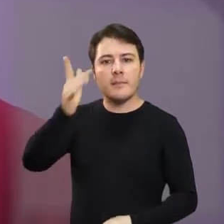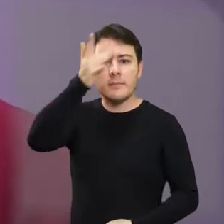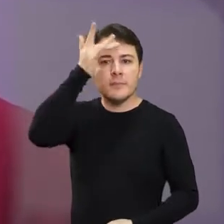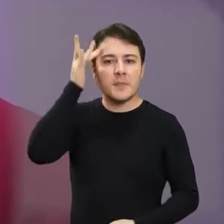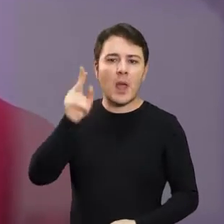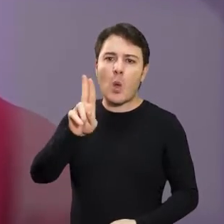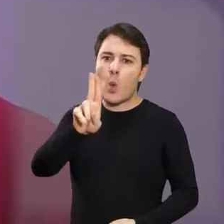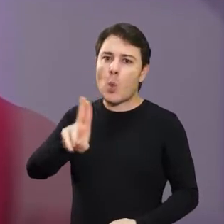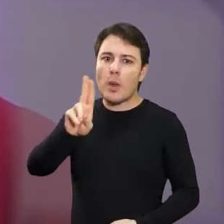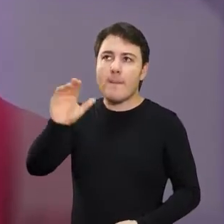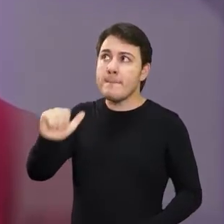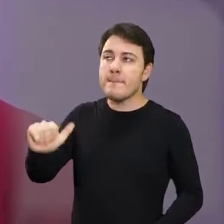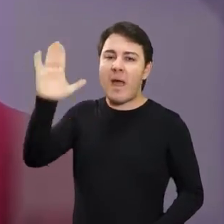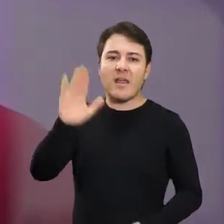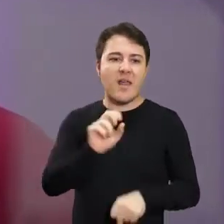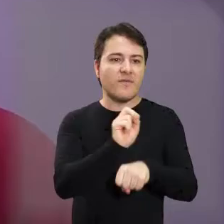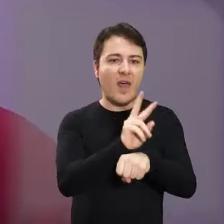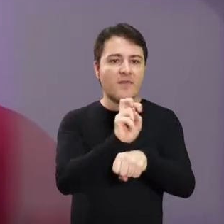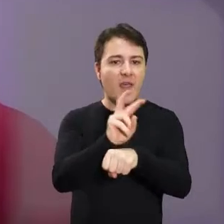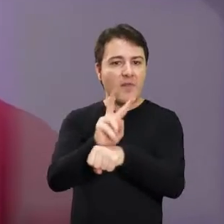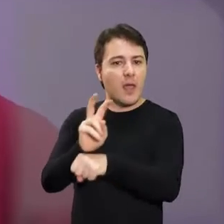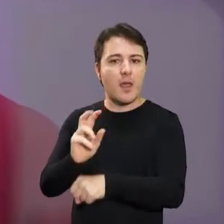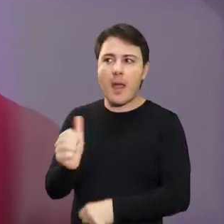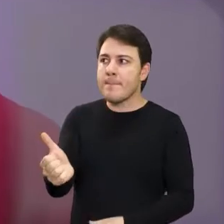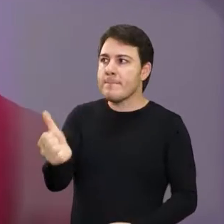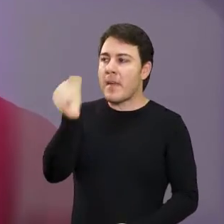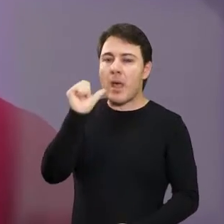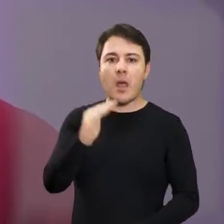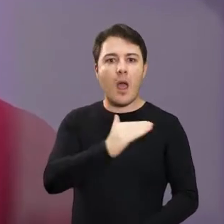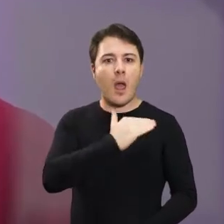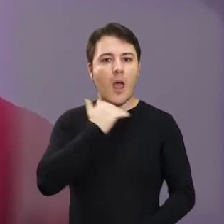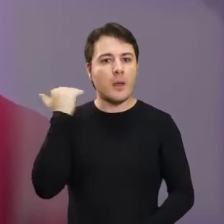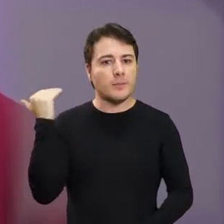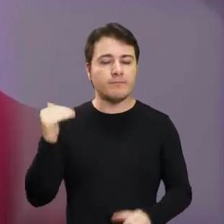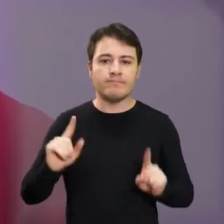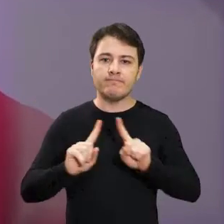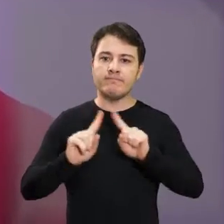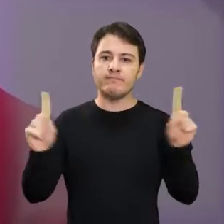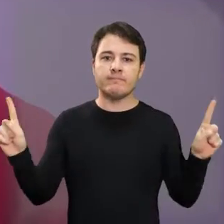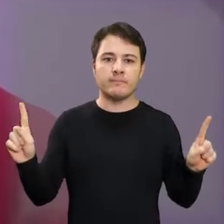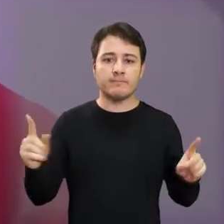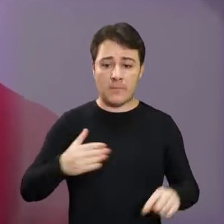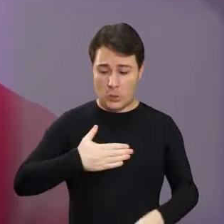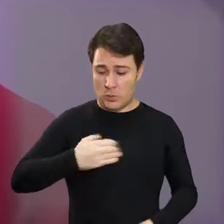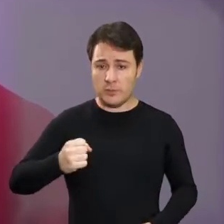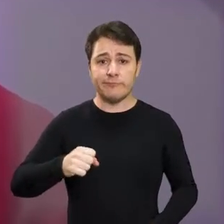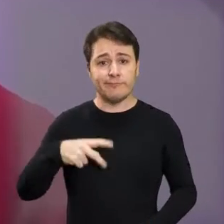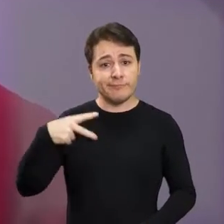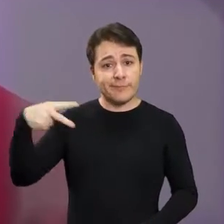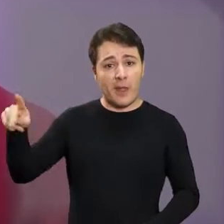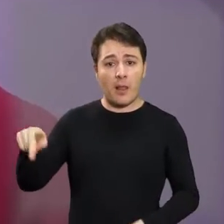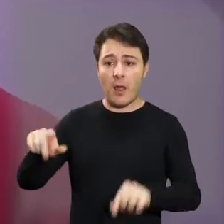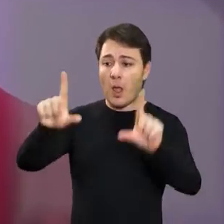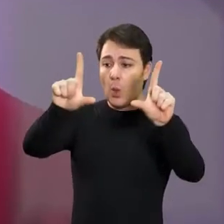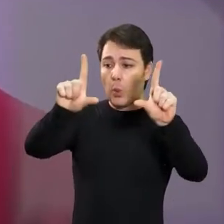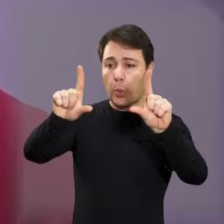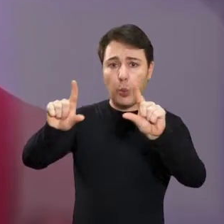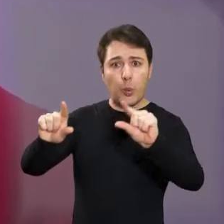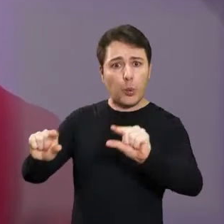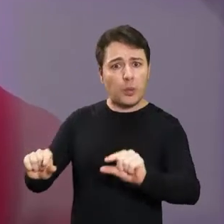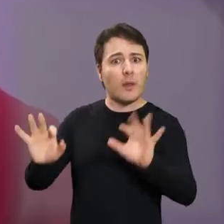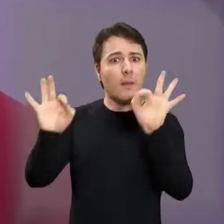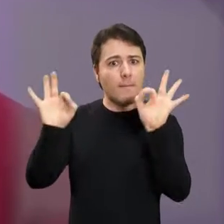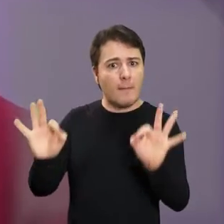naquele lugar lá era o principal meio de suicídio, mais facilmente acessível. e acabou ocasionando uma diminuição drástica no